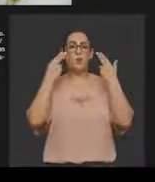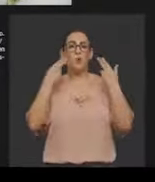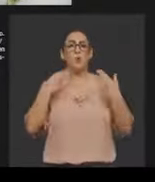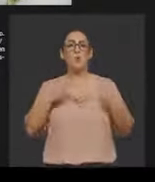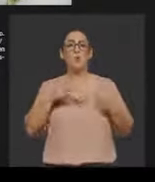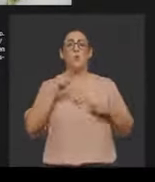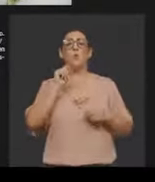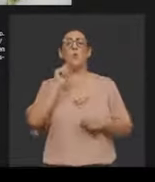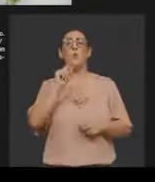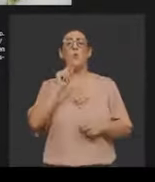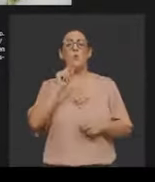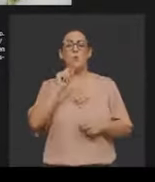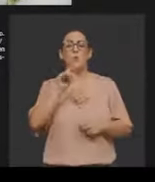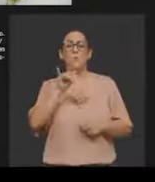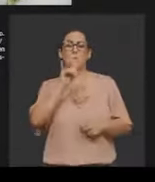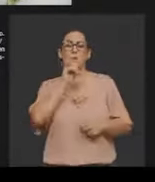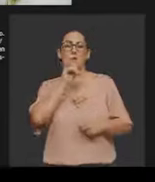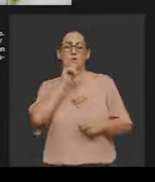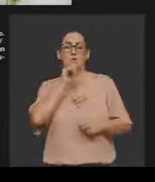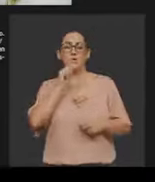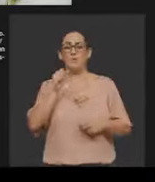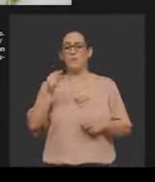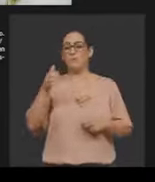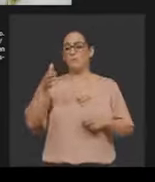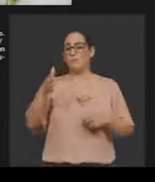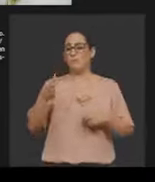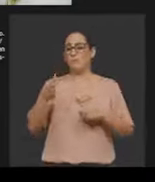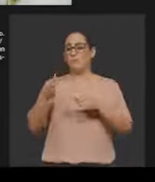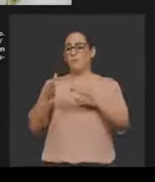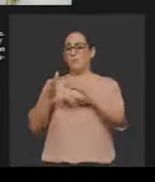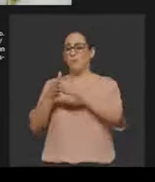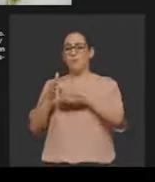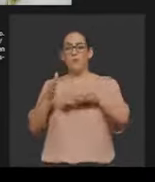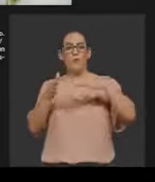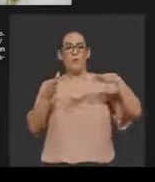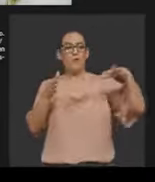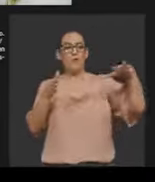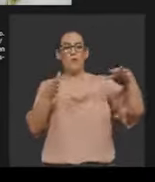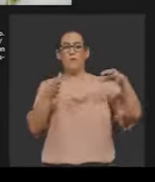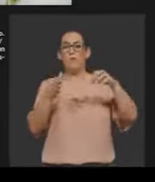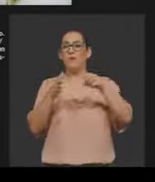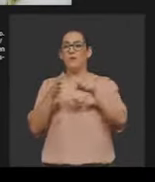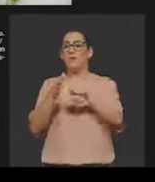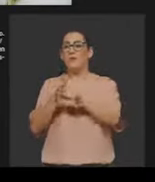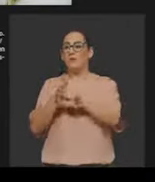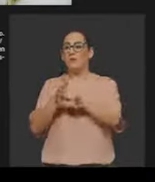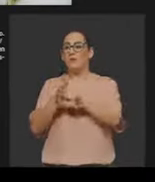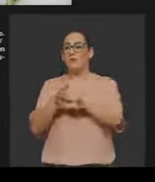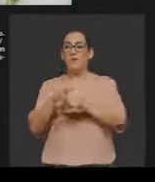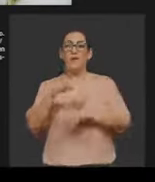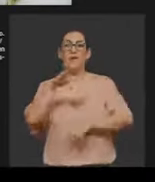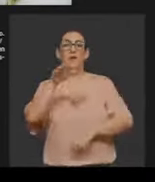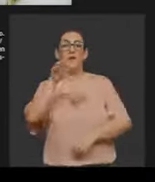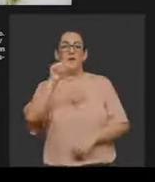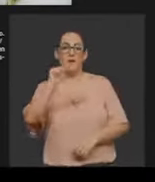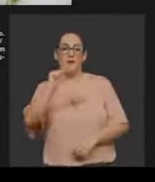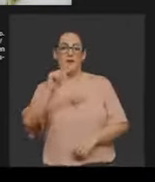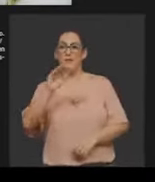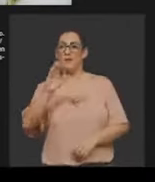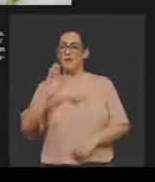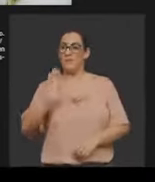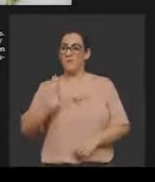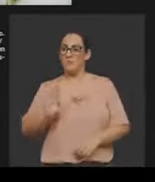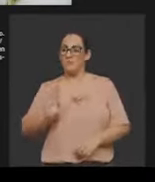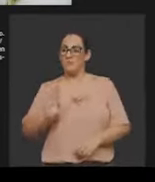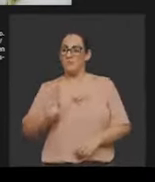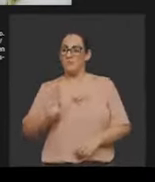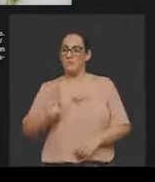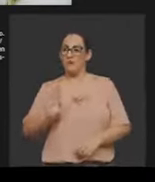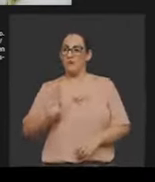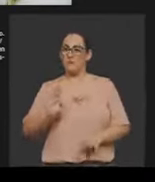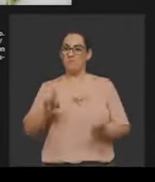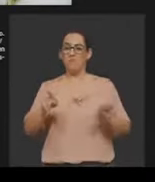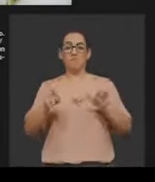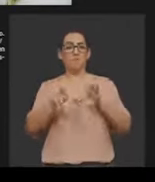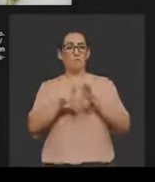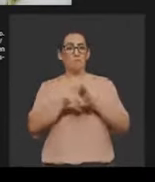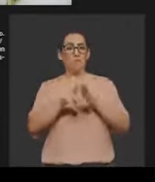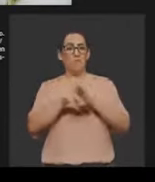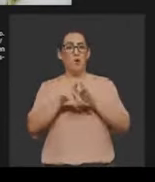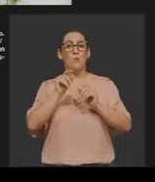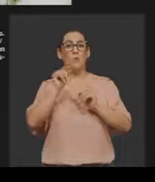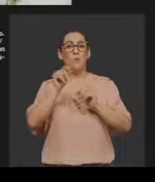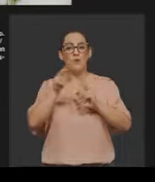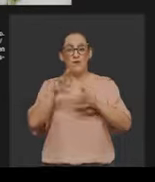clorofila B, que vão ser então essas substâncias responsáveis em captar essa